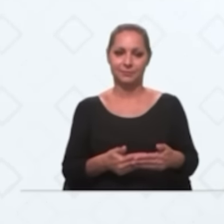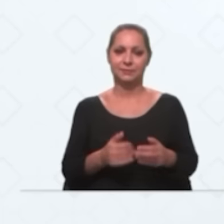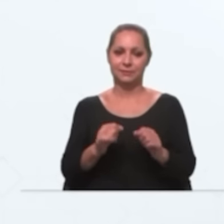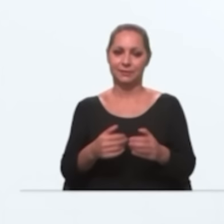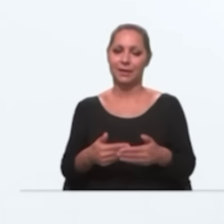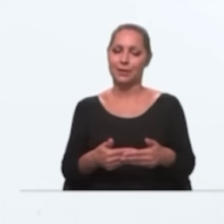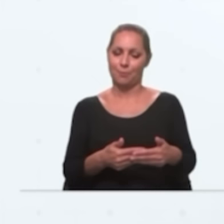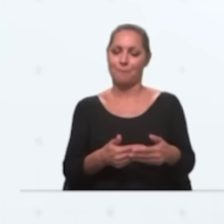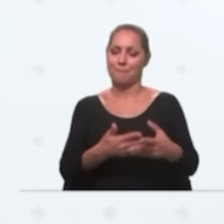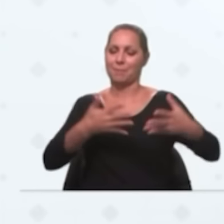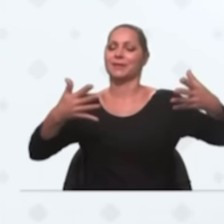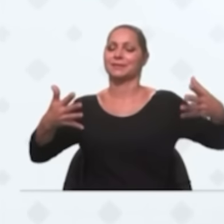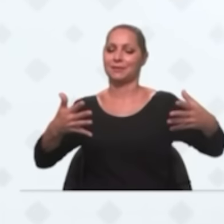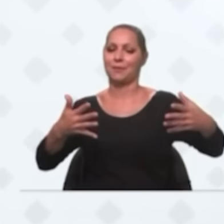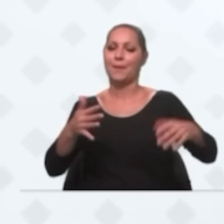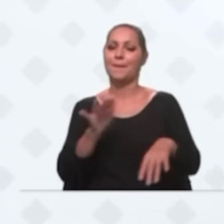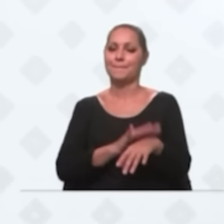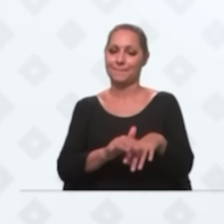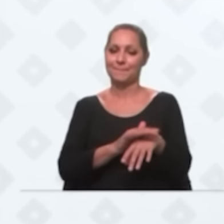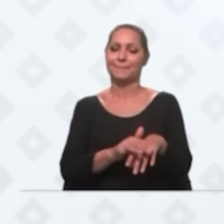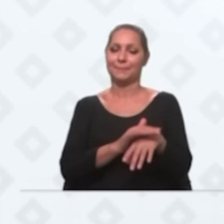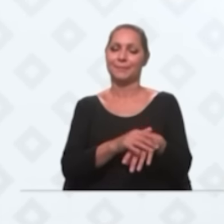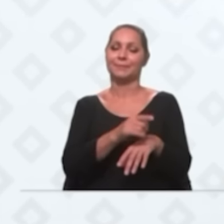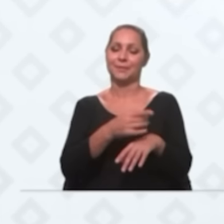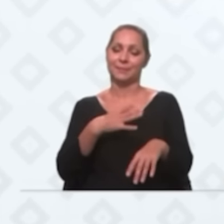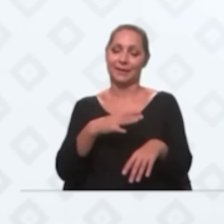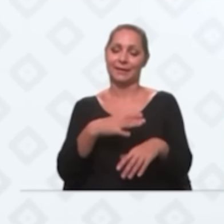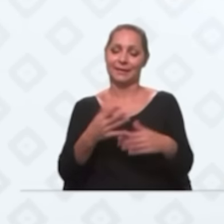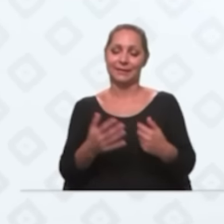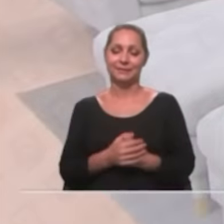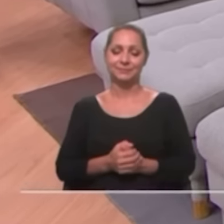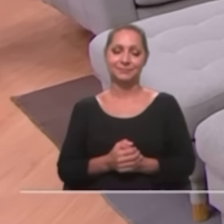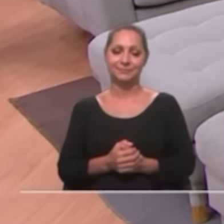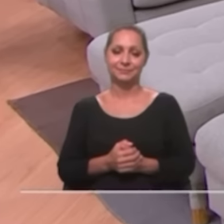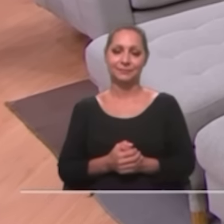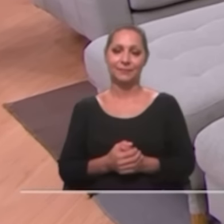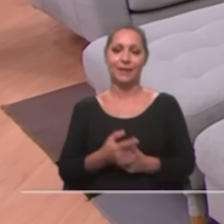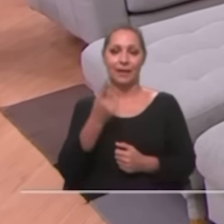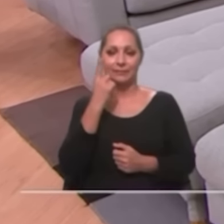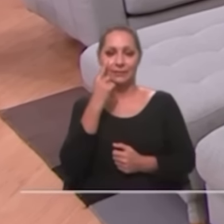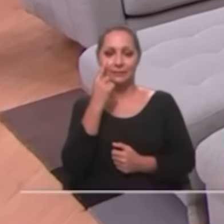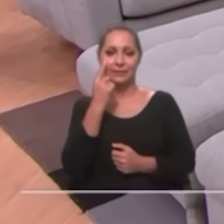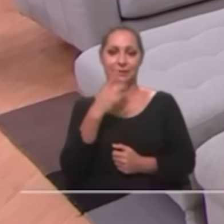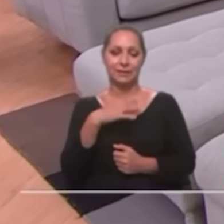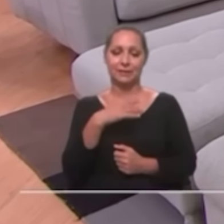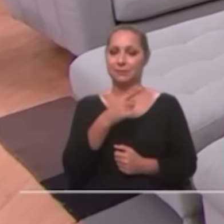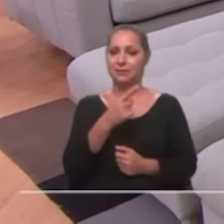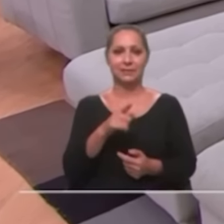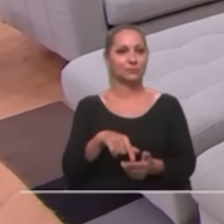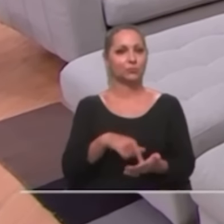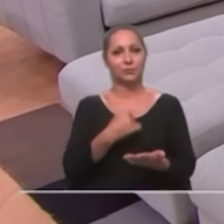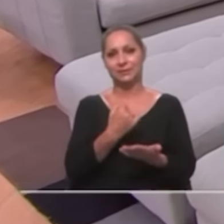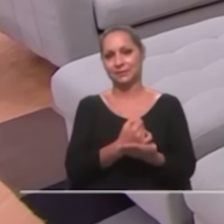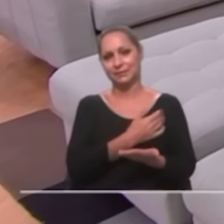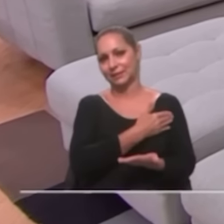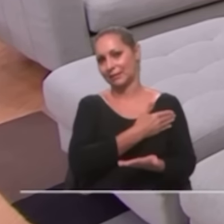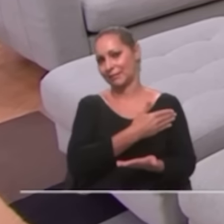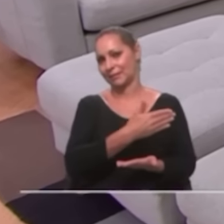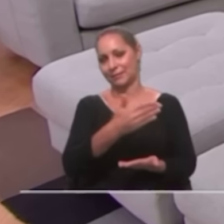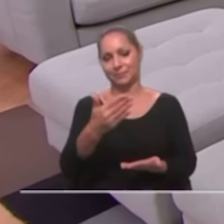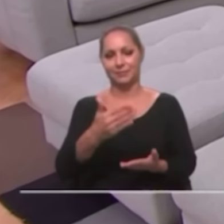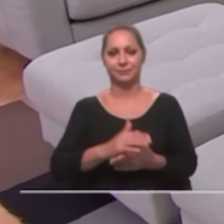Um bebê grande. Era. Com mimalho, não é? É. Ficava deste miminho, da atenção. Mas foi sempre assim. Sim, sim. Toda a vida